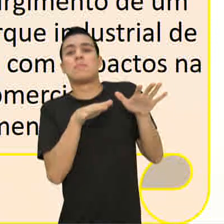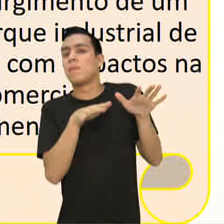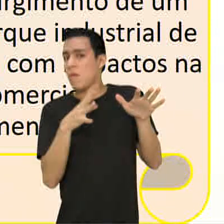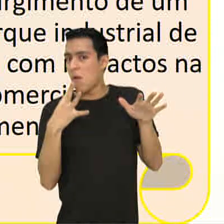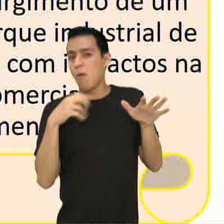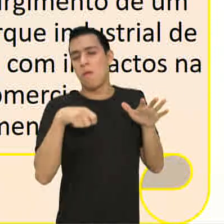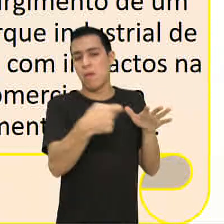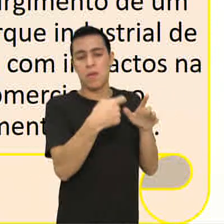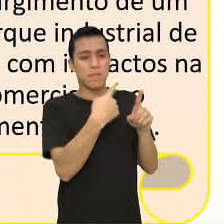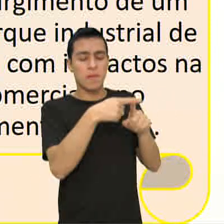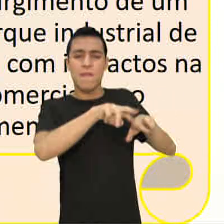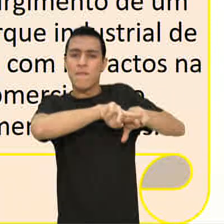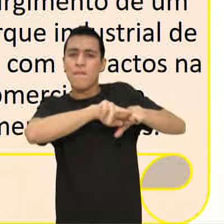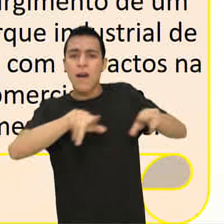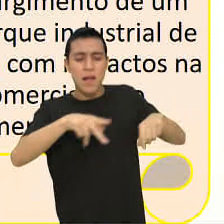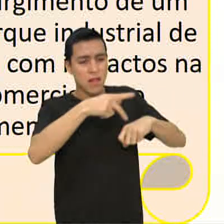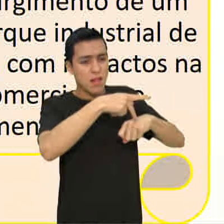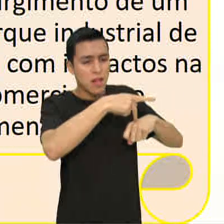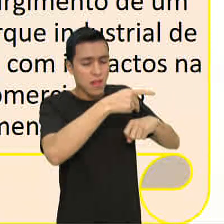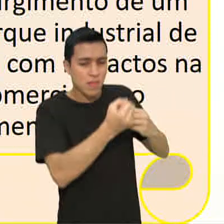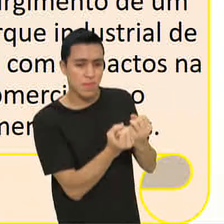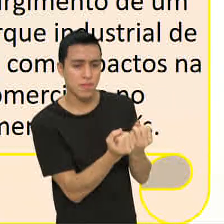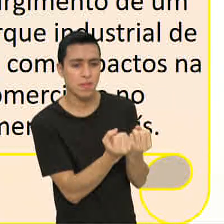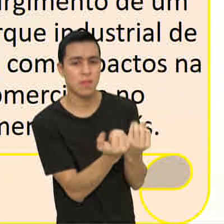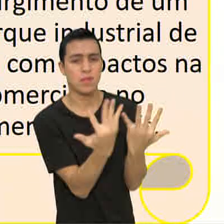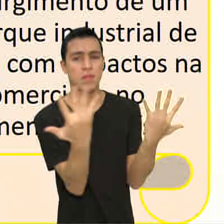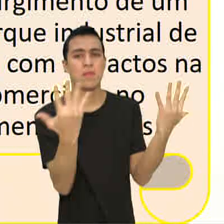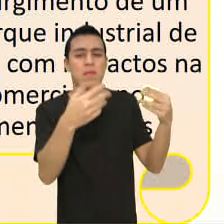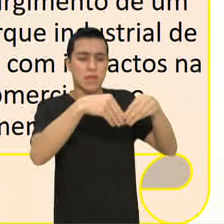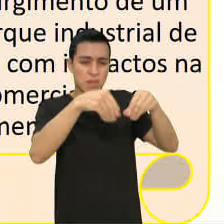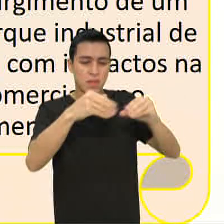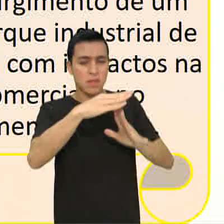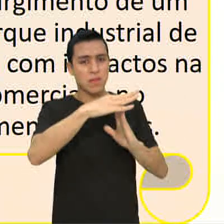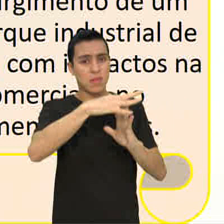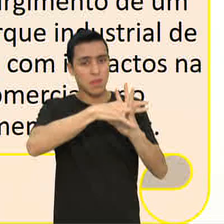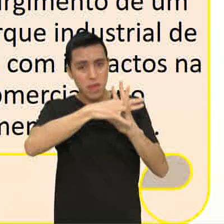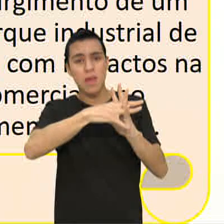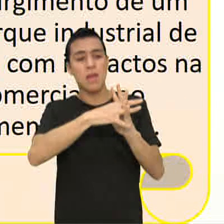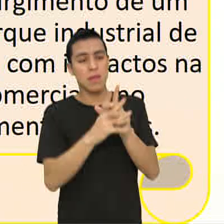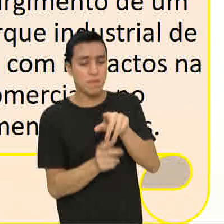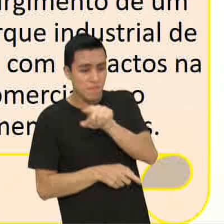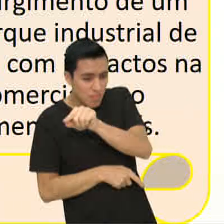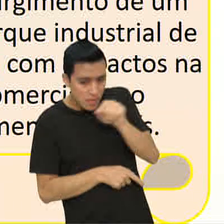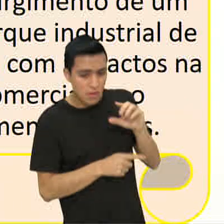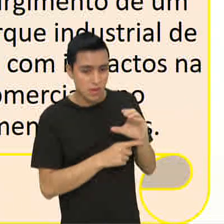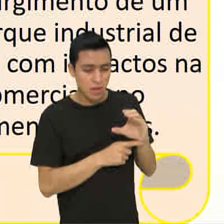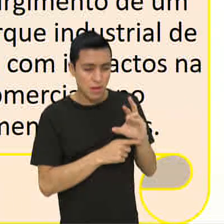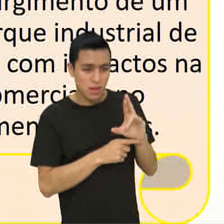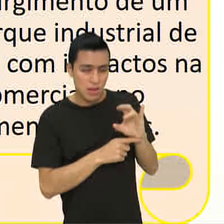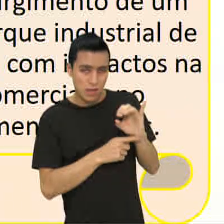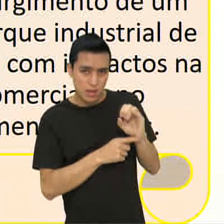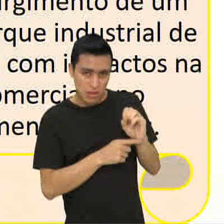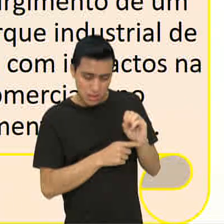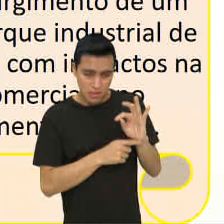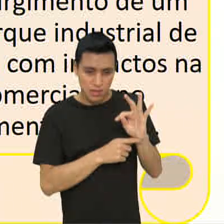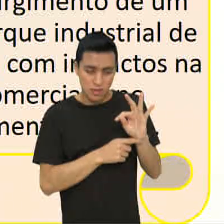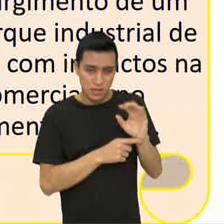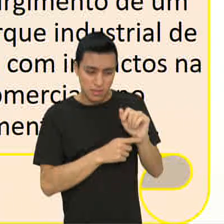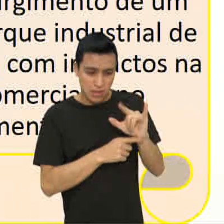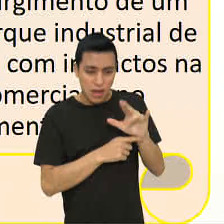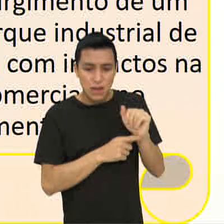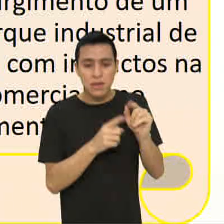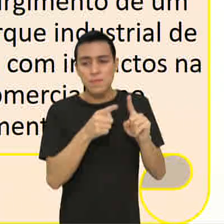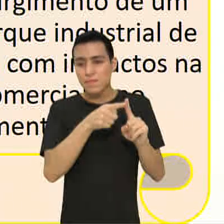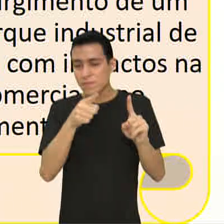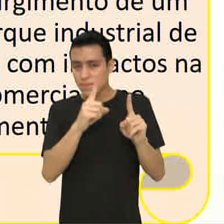pela variedade dos cristais que brotam com facilidade do chão, Cristalina, a 130 quilômetros de